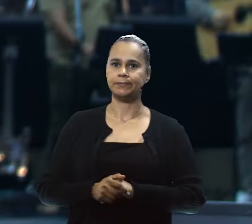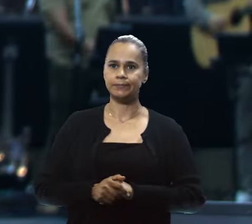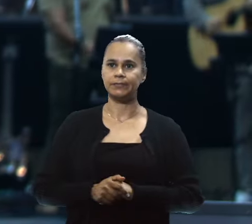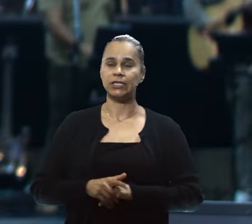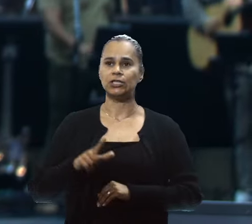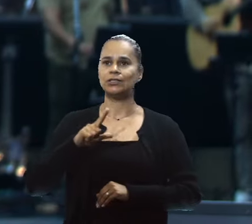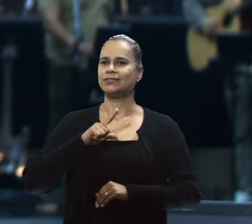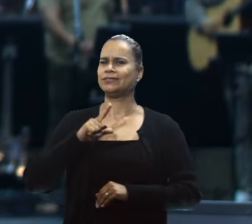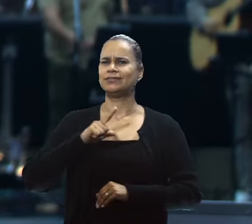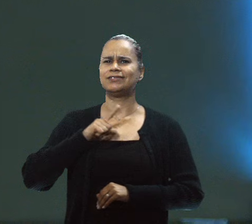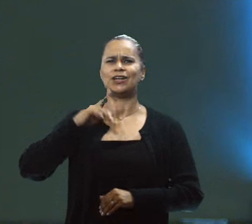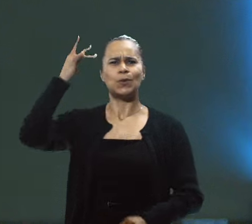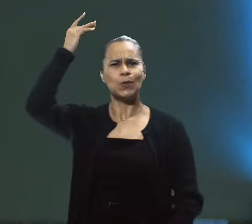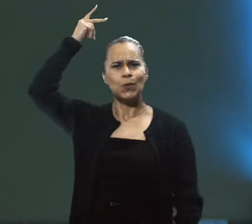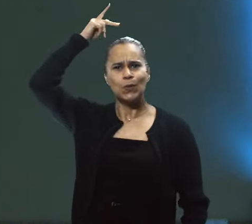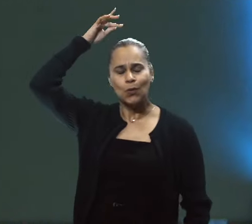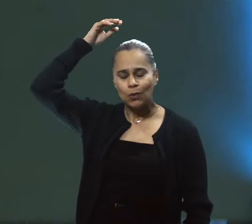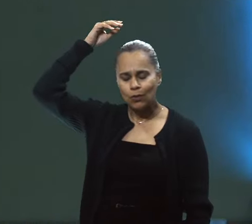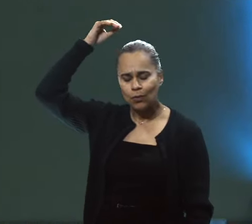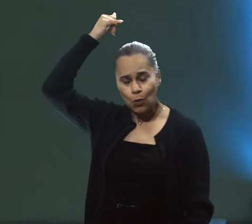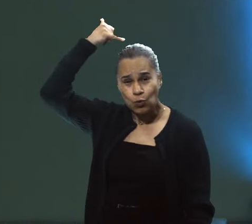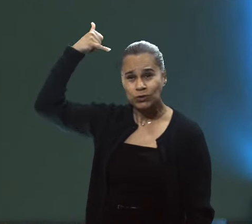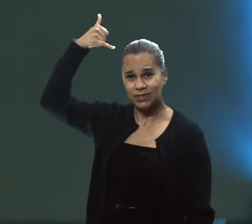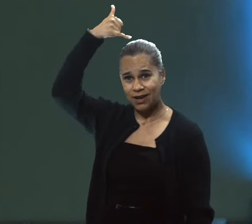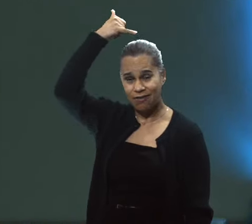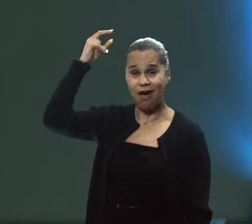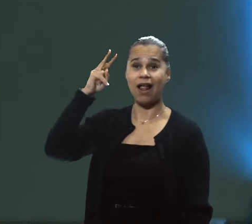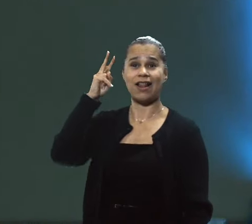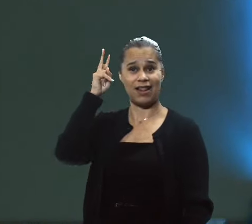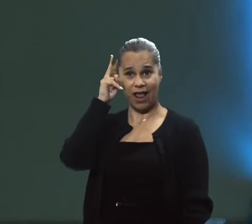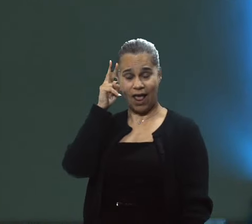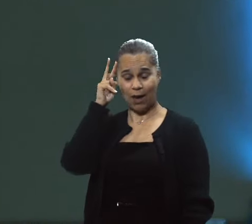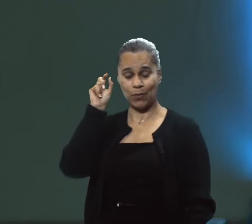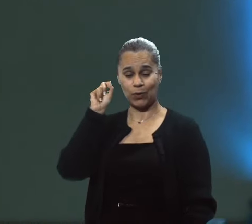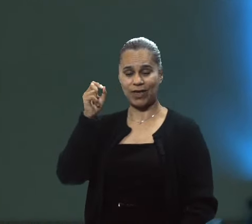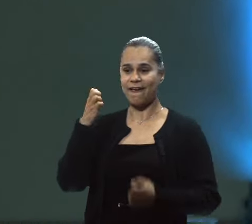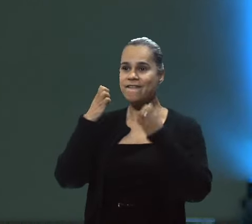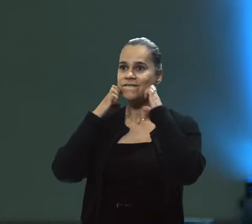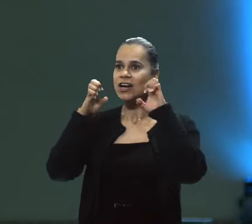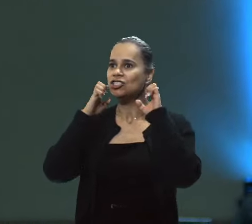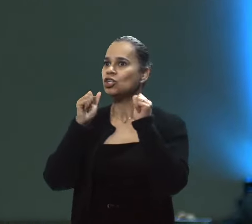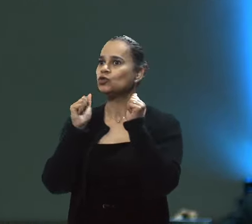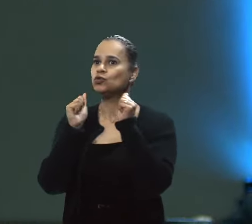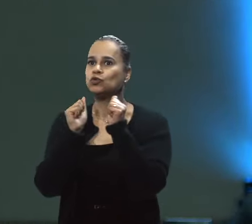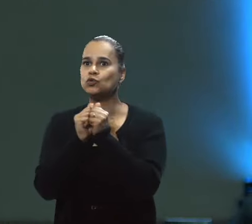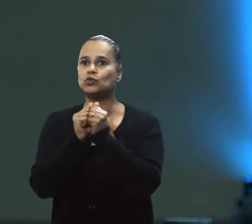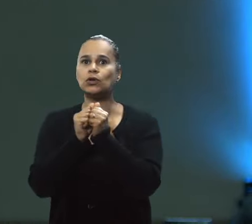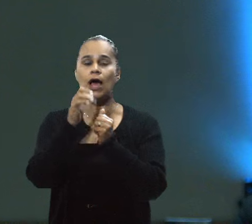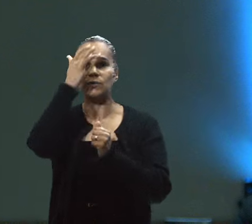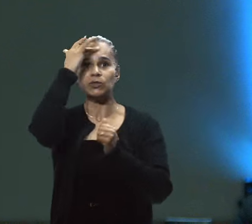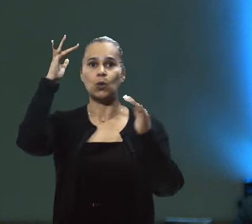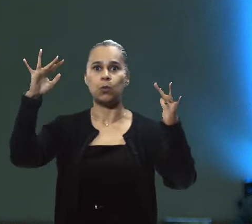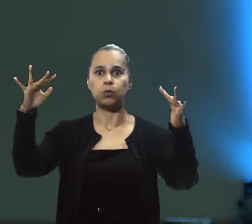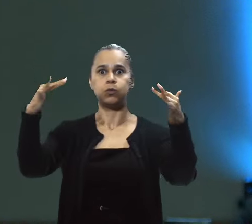Tinha uma unção, eu lembro dele fazer evangelismo com ele e ver assim, as pessoas não se mexiam quando ele falava.